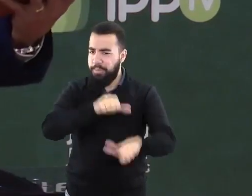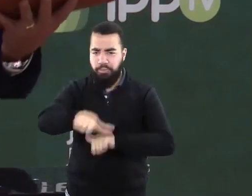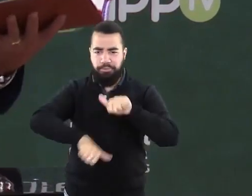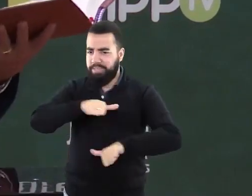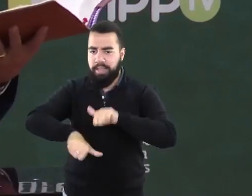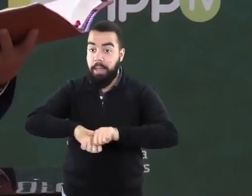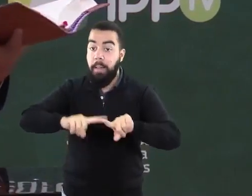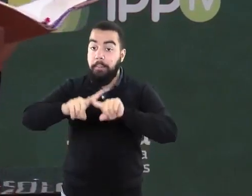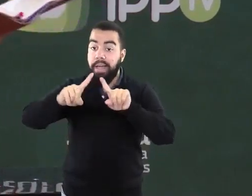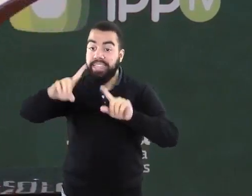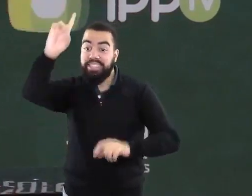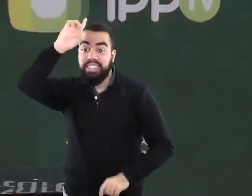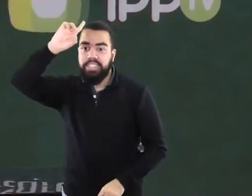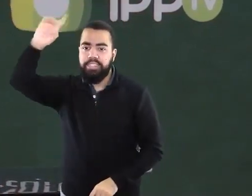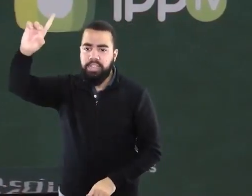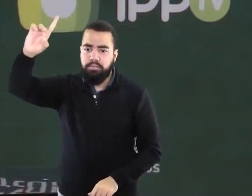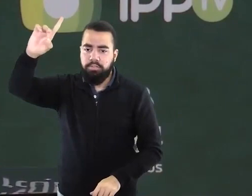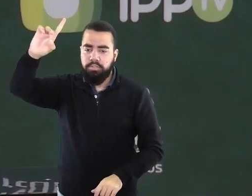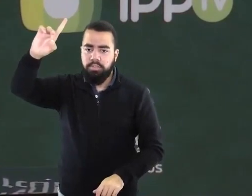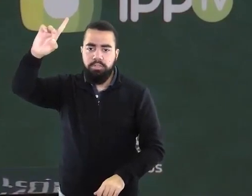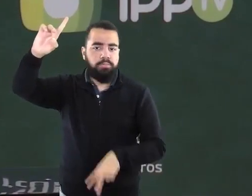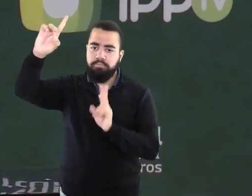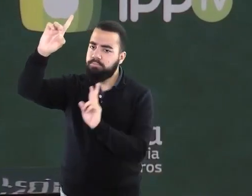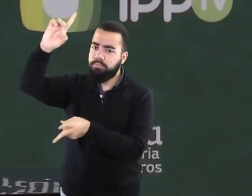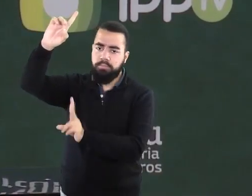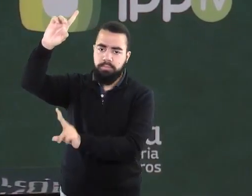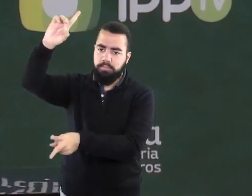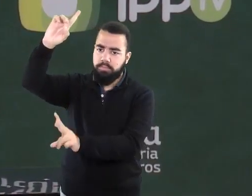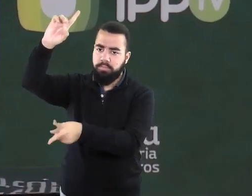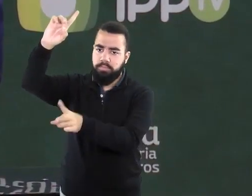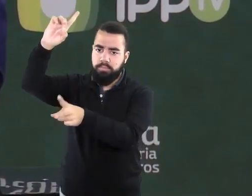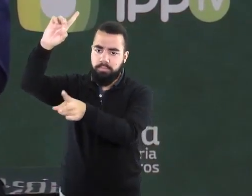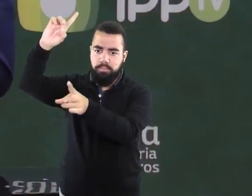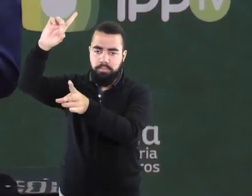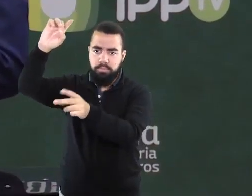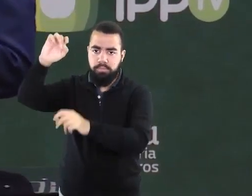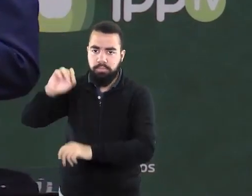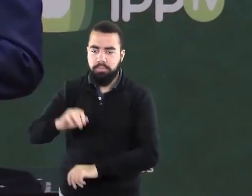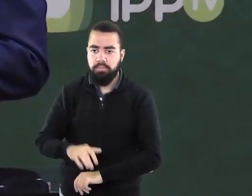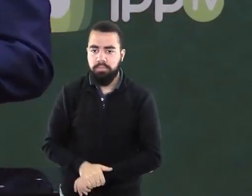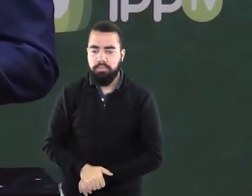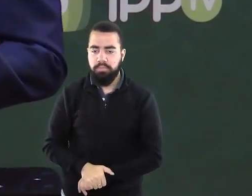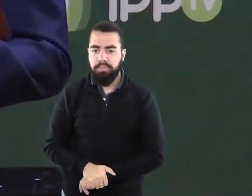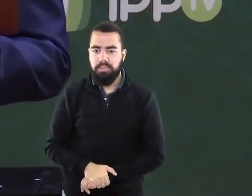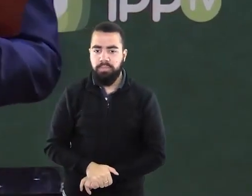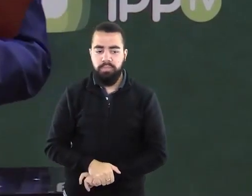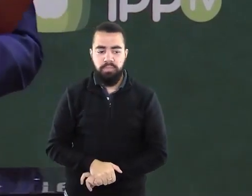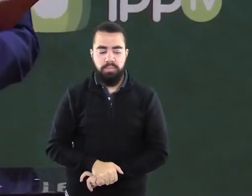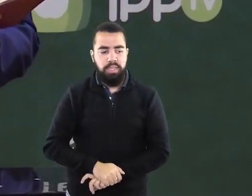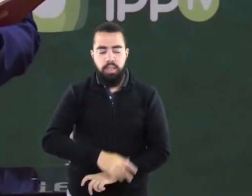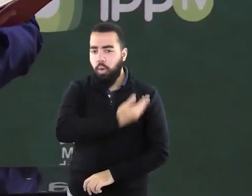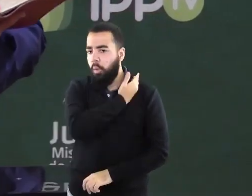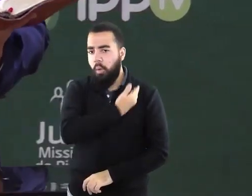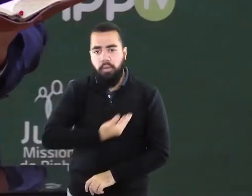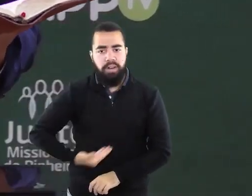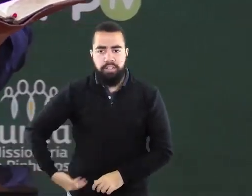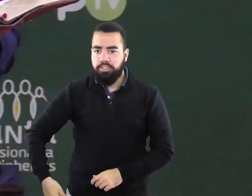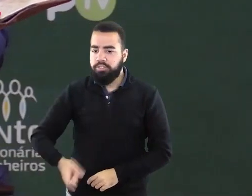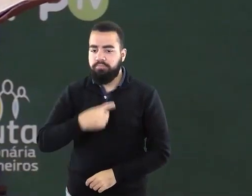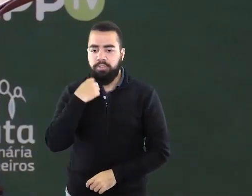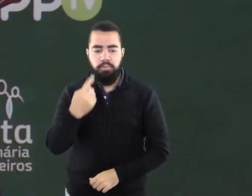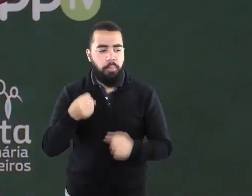Deus não muda. Não tem corte, por mais nobre e ínclita que seja, que possa mudar as leis de Deus.